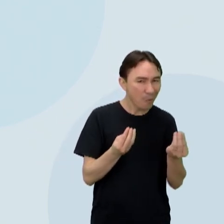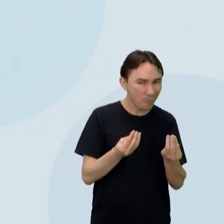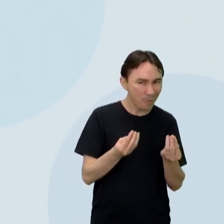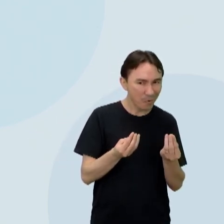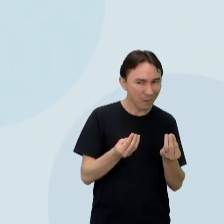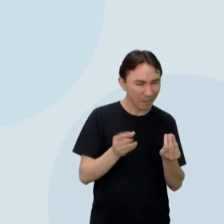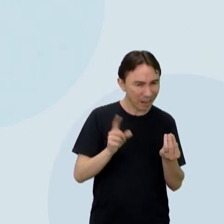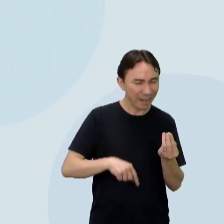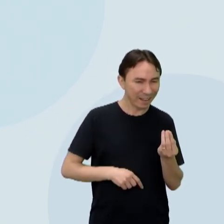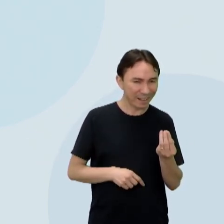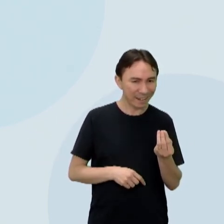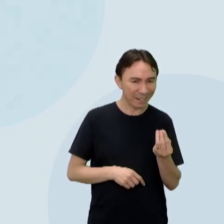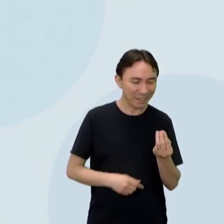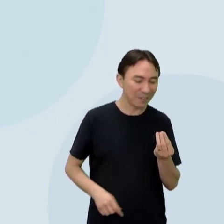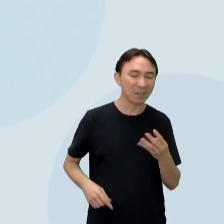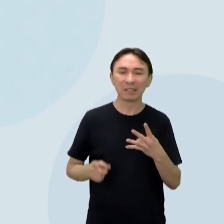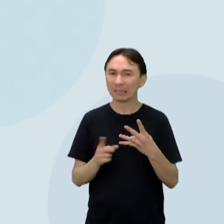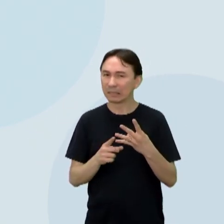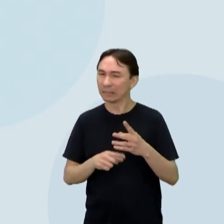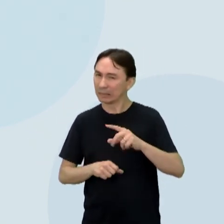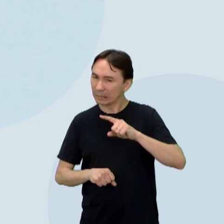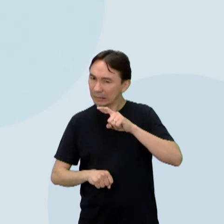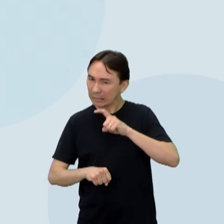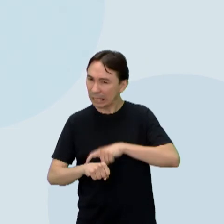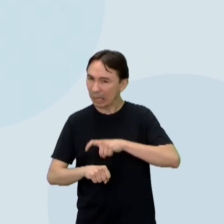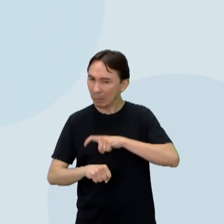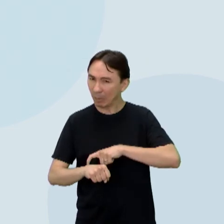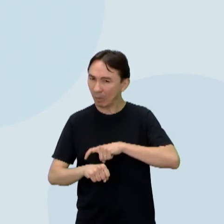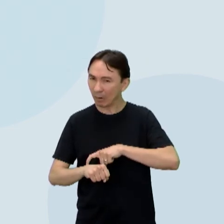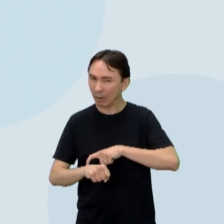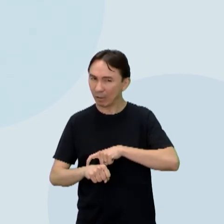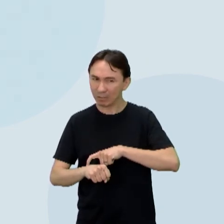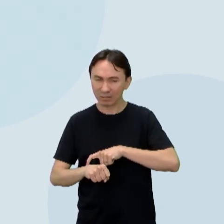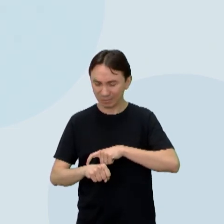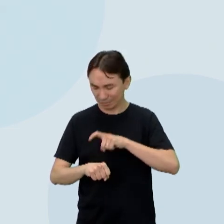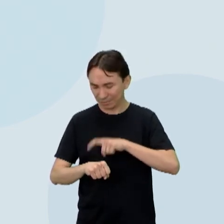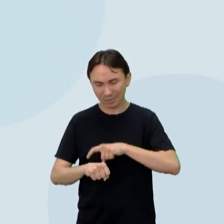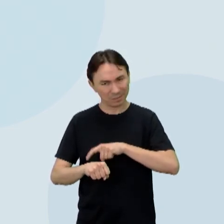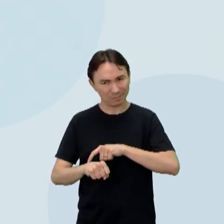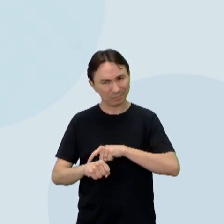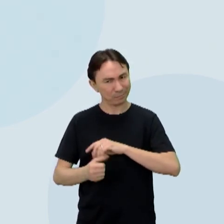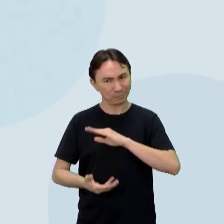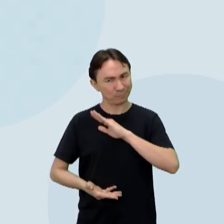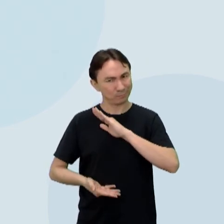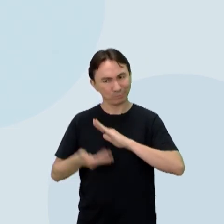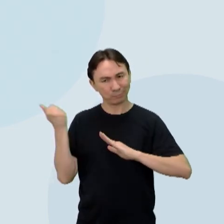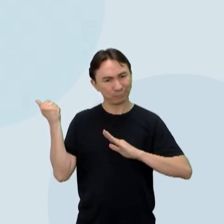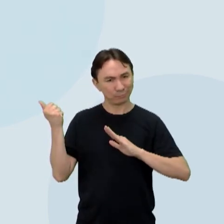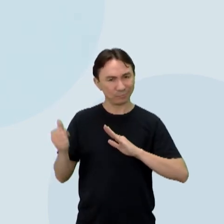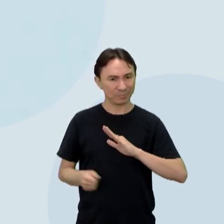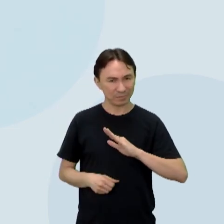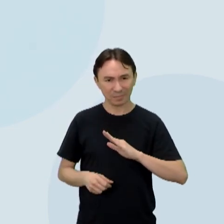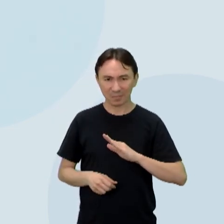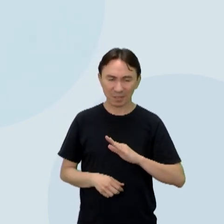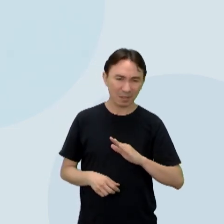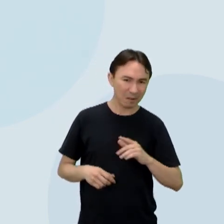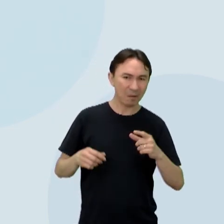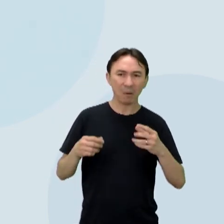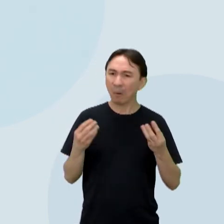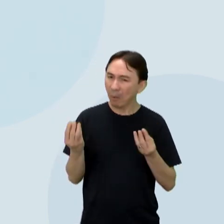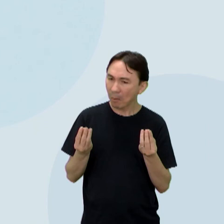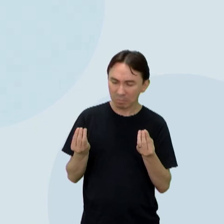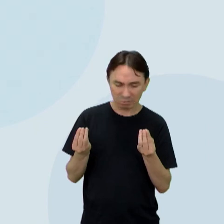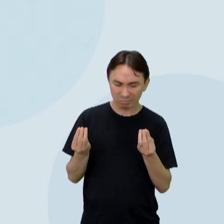sendo desenvolvida? Tempo. Então, o tempo a gente já pode tirar logo de cara. Sim. Né? O modo